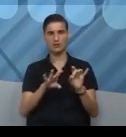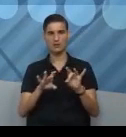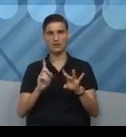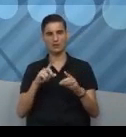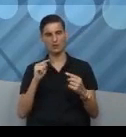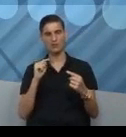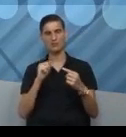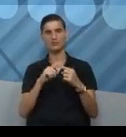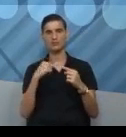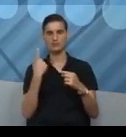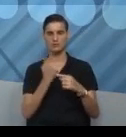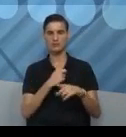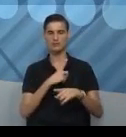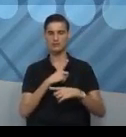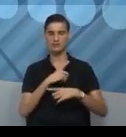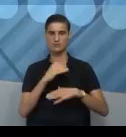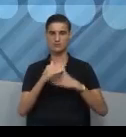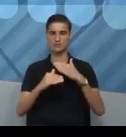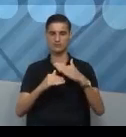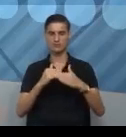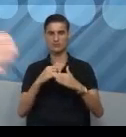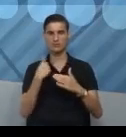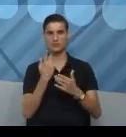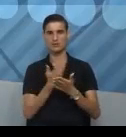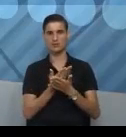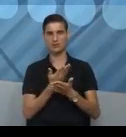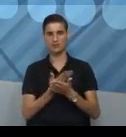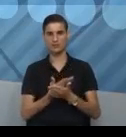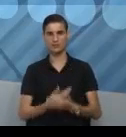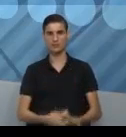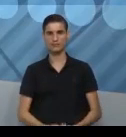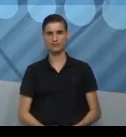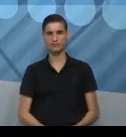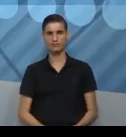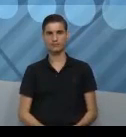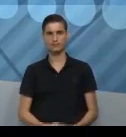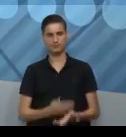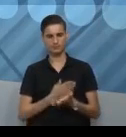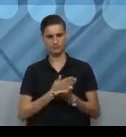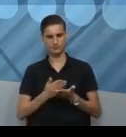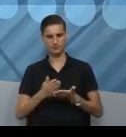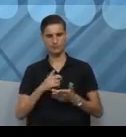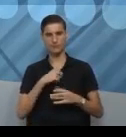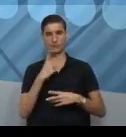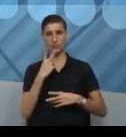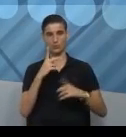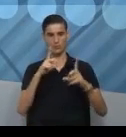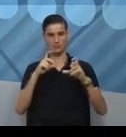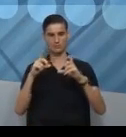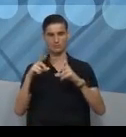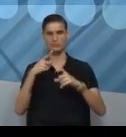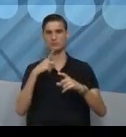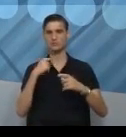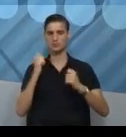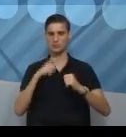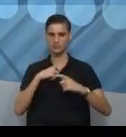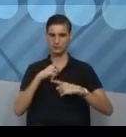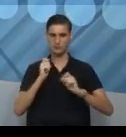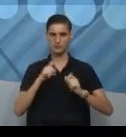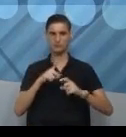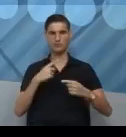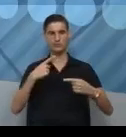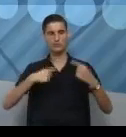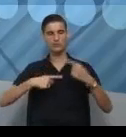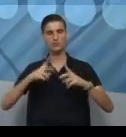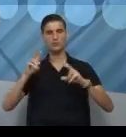Esse é o objetivo que nós temos aí no decorrer das nossas teleaulas. De início, eu trouxe duas imagens para que a gente possa discutir